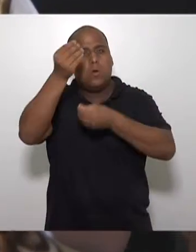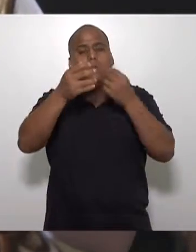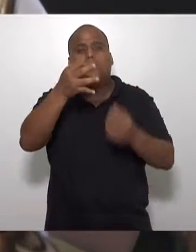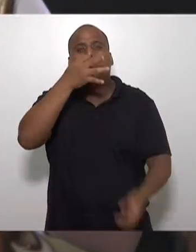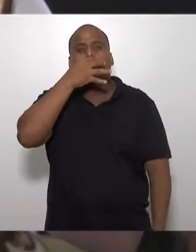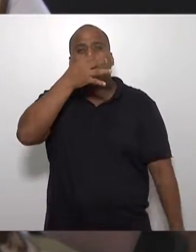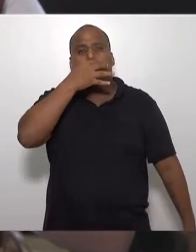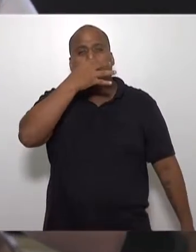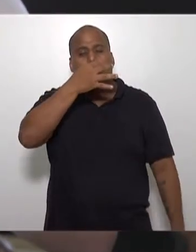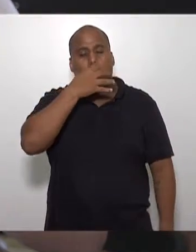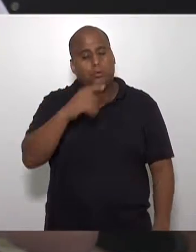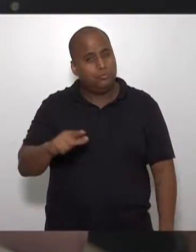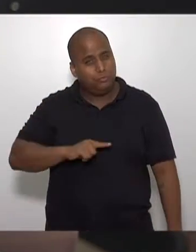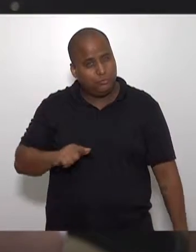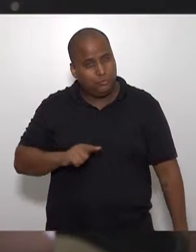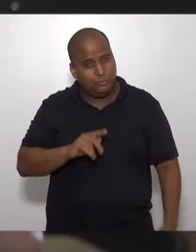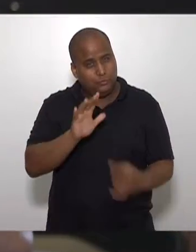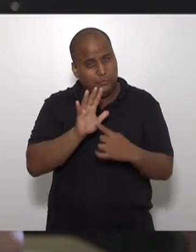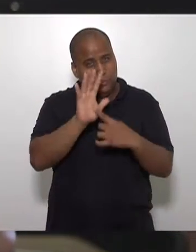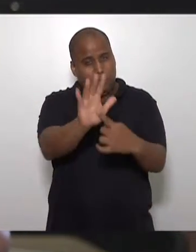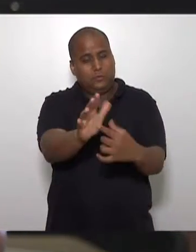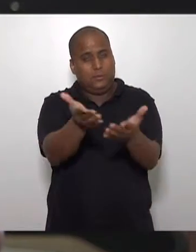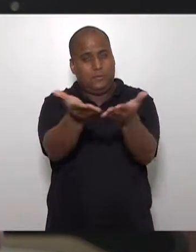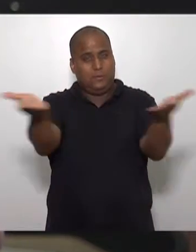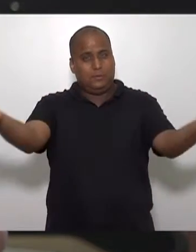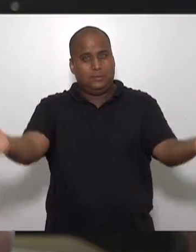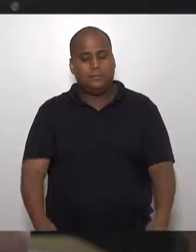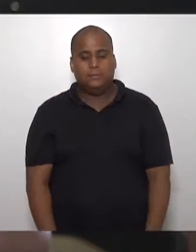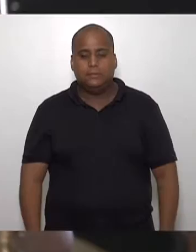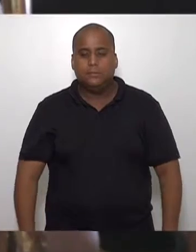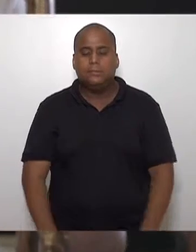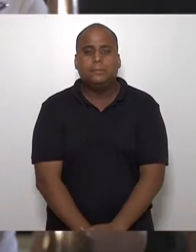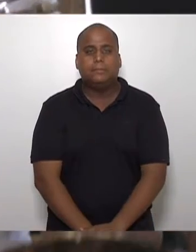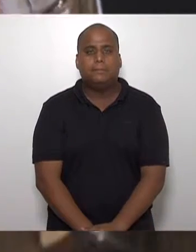sonoridade do trombone tenor de calibre grande